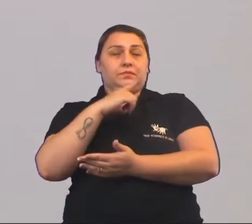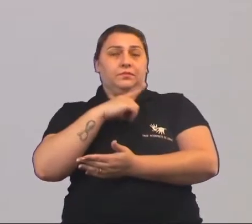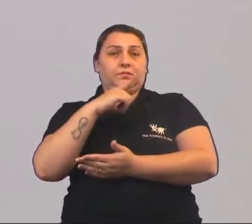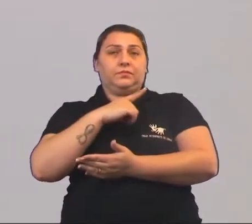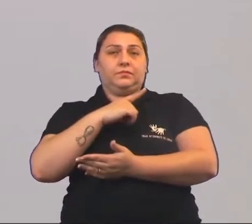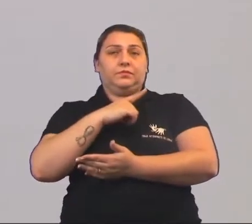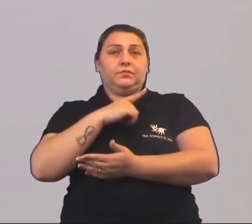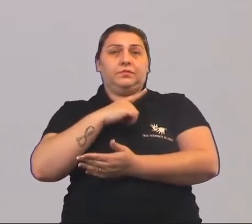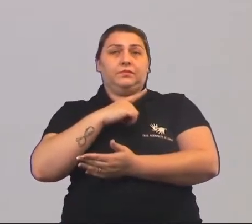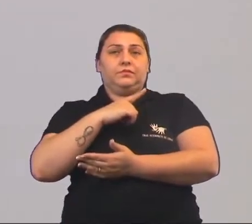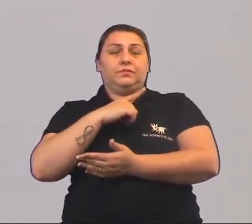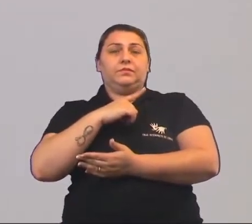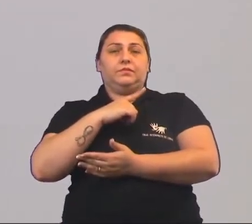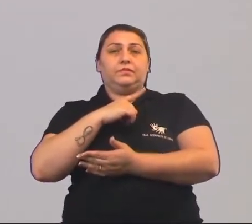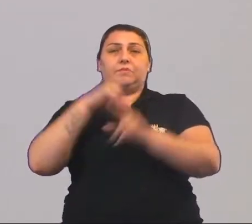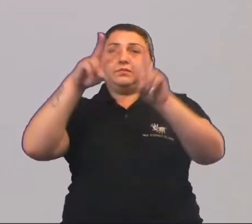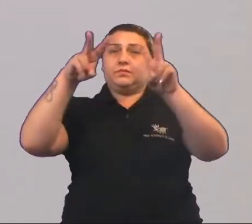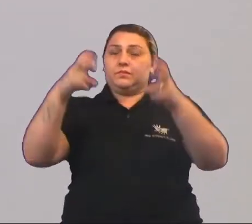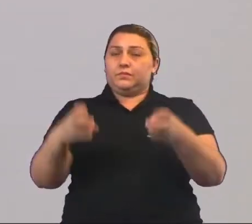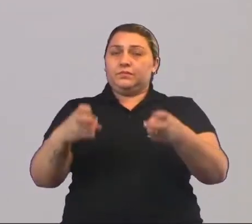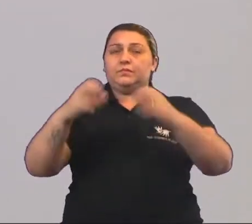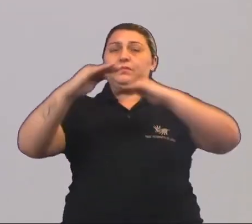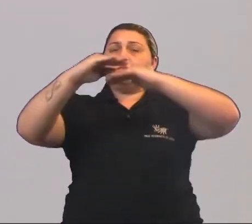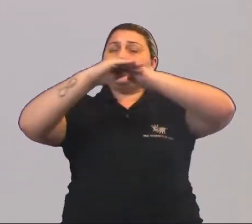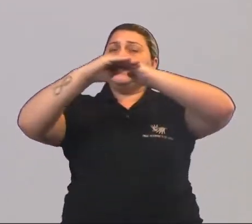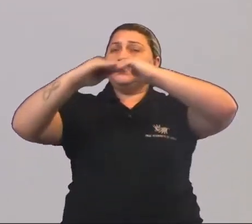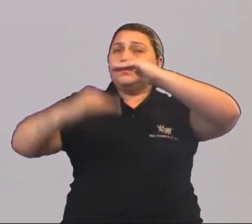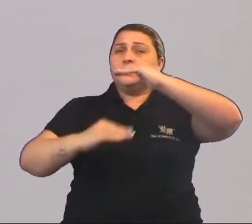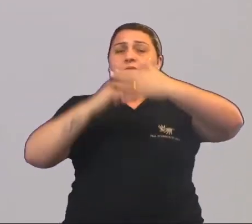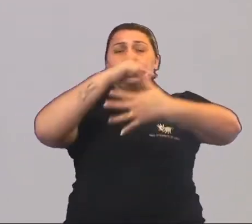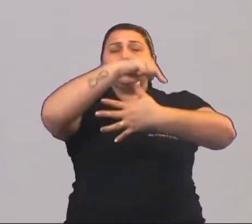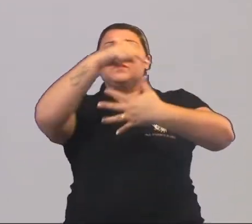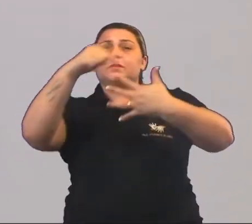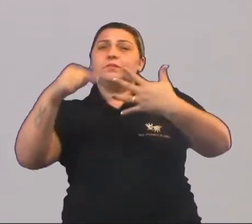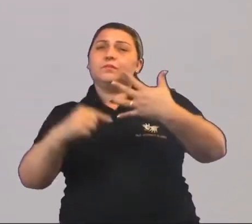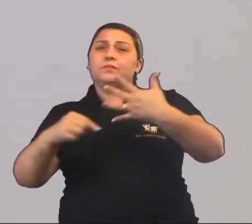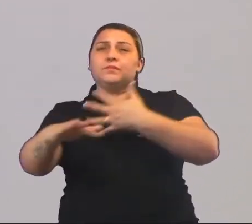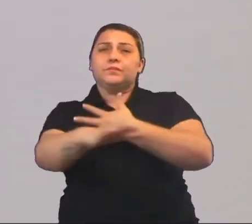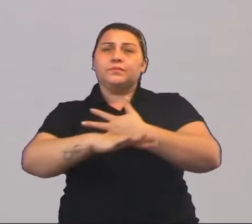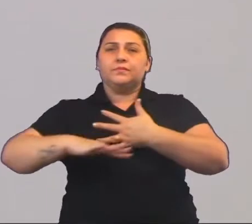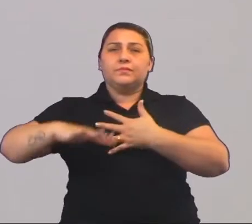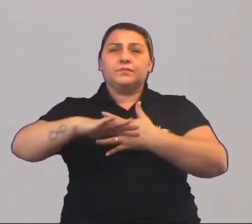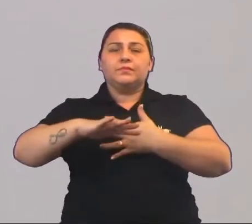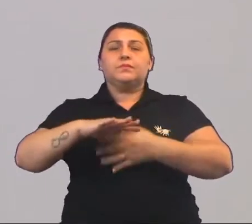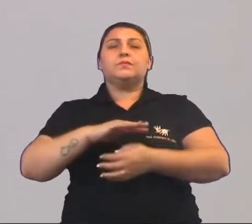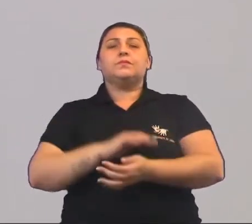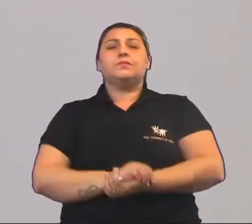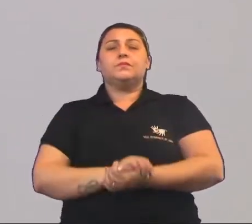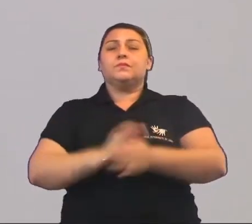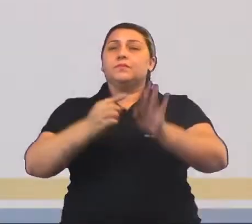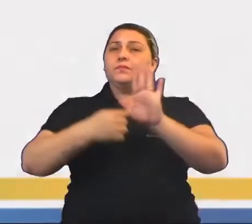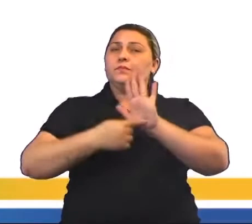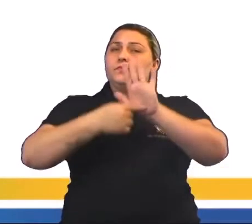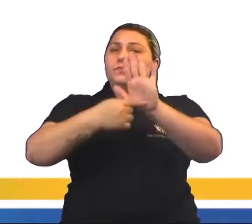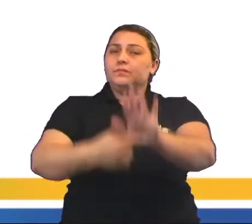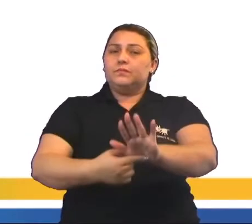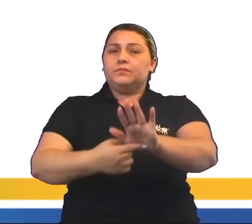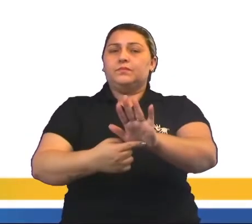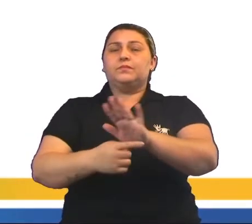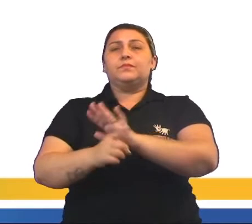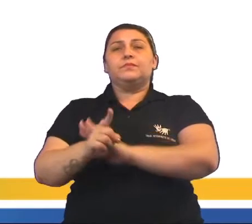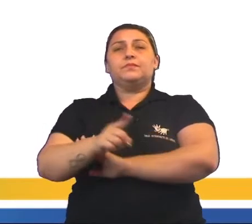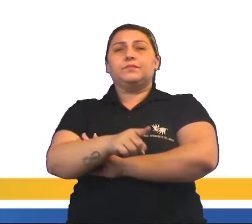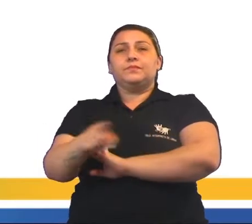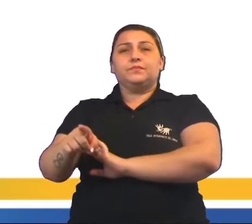como tema os tipos de desigualdade social. Vou apresentar uma projeção